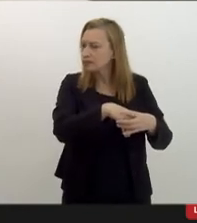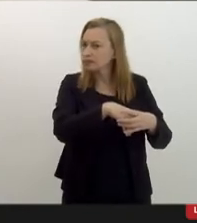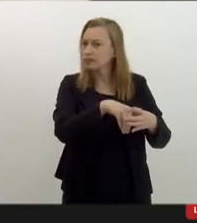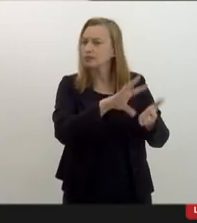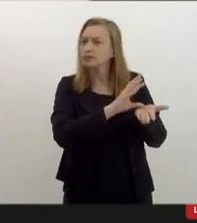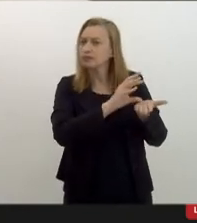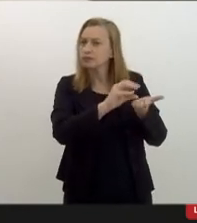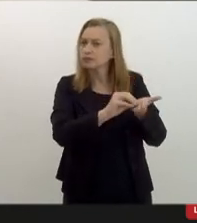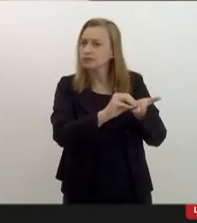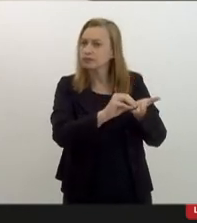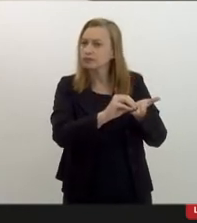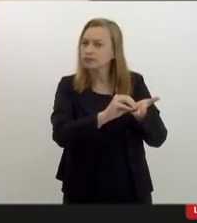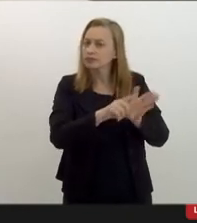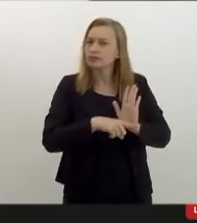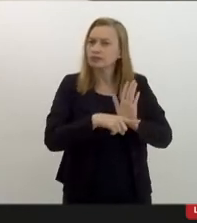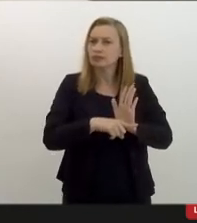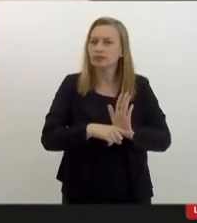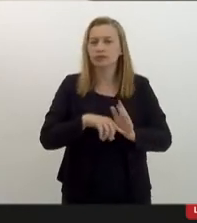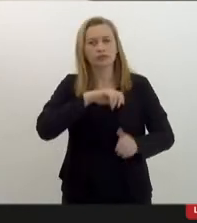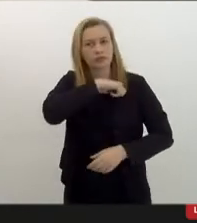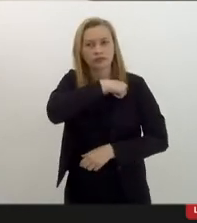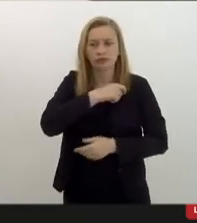a recuperação